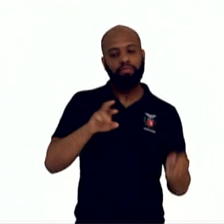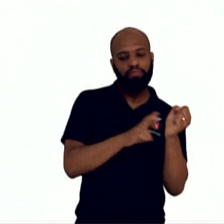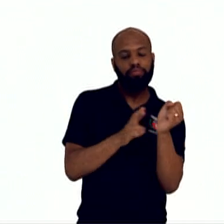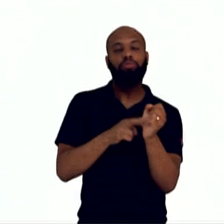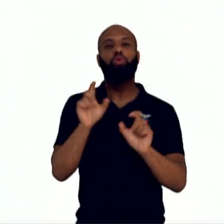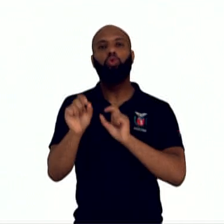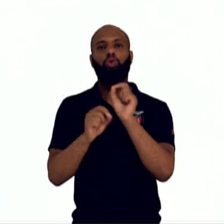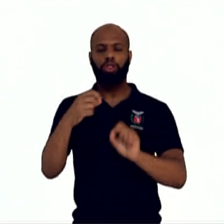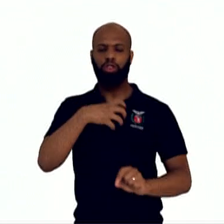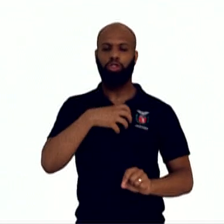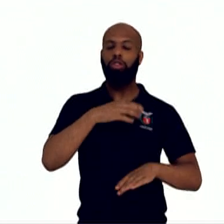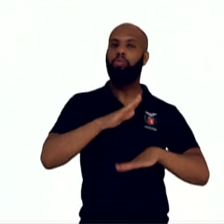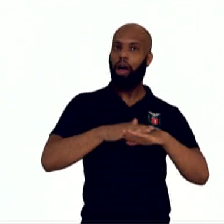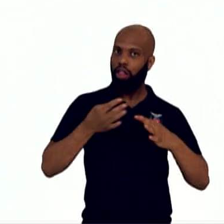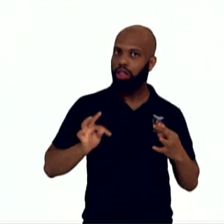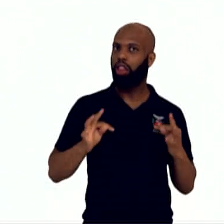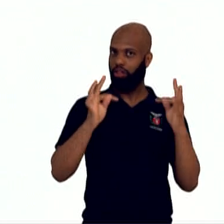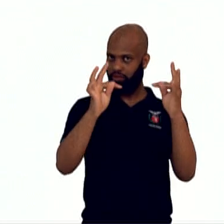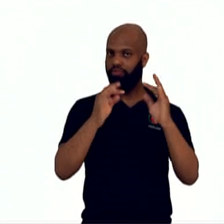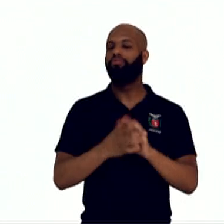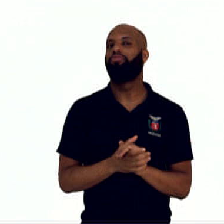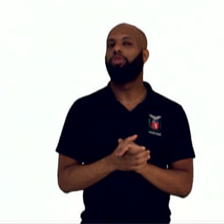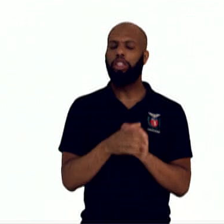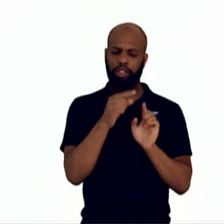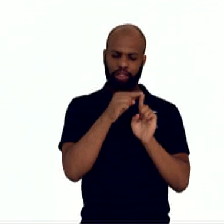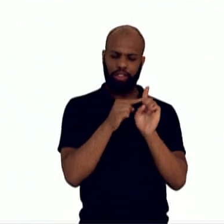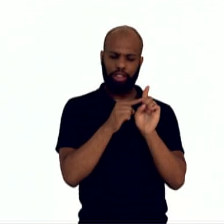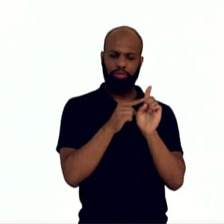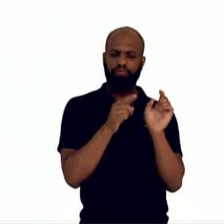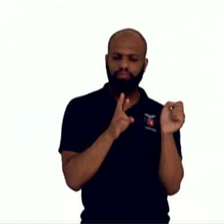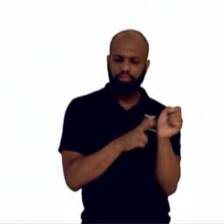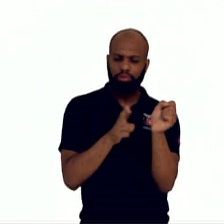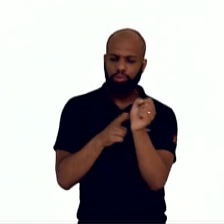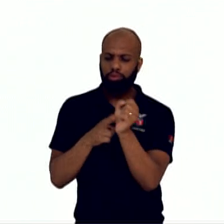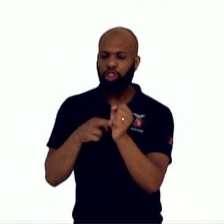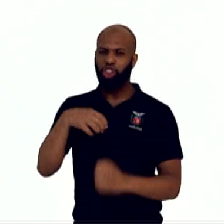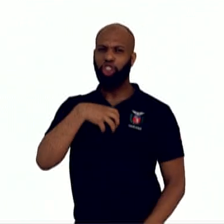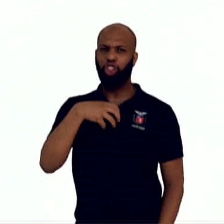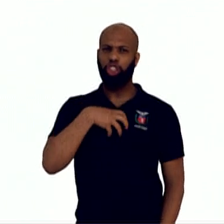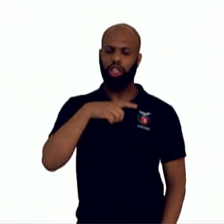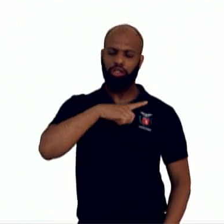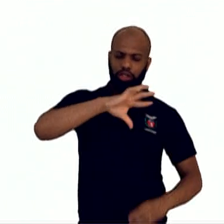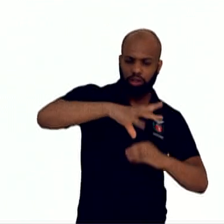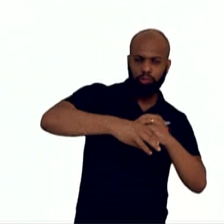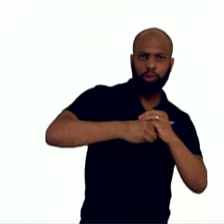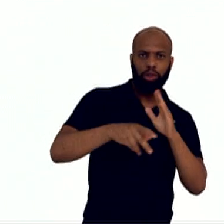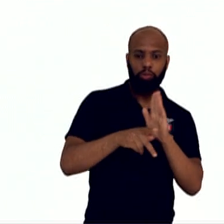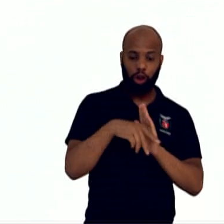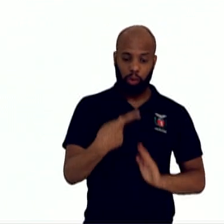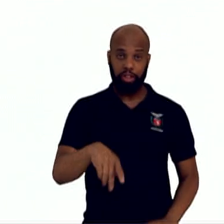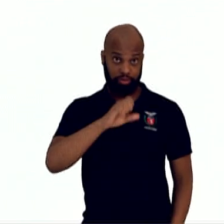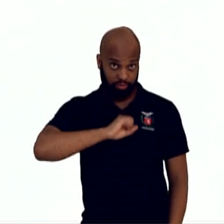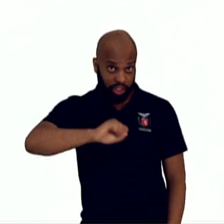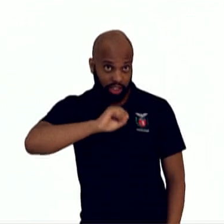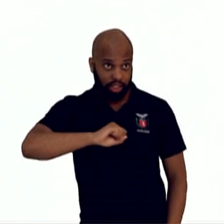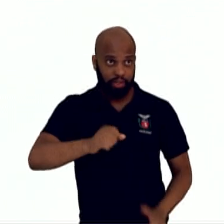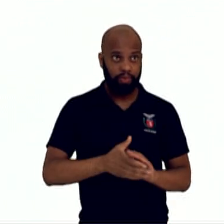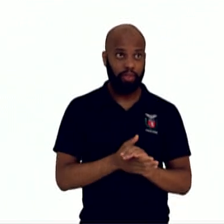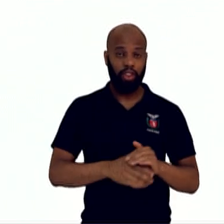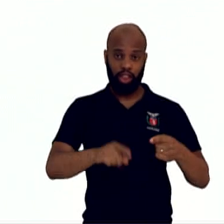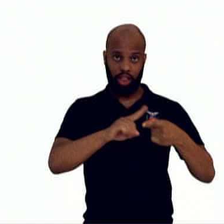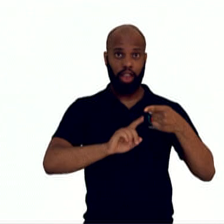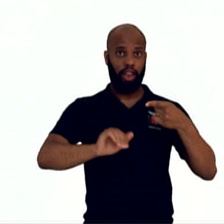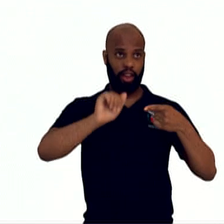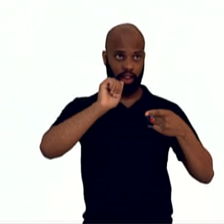ele um toque mais eletrônico. Que tipo de batidas este ritmo incorporou ao nosso funk? Letra